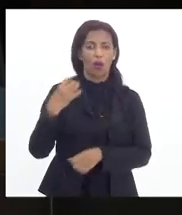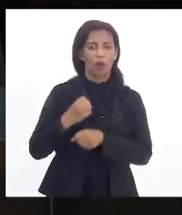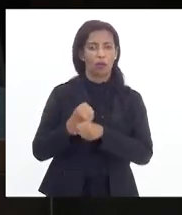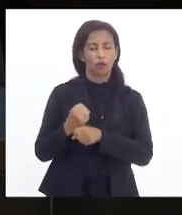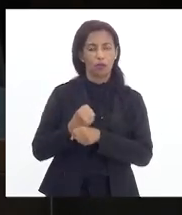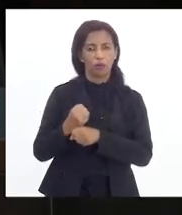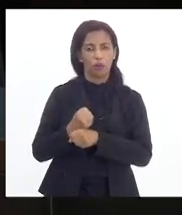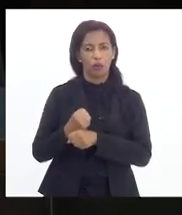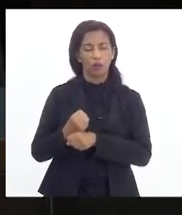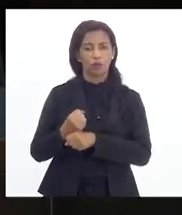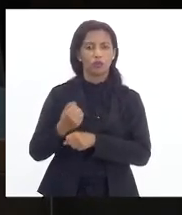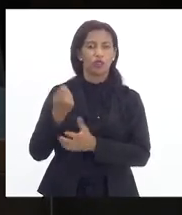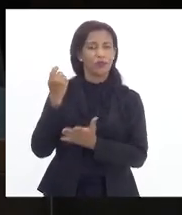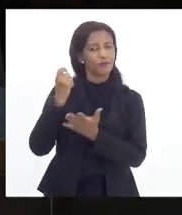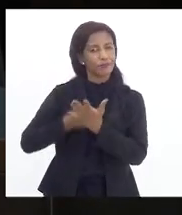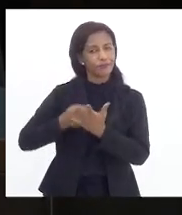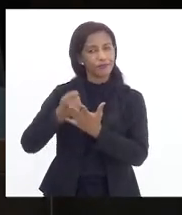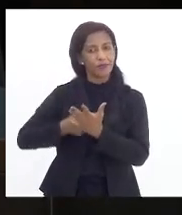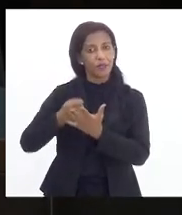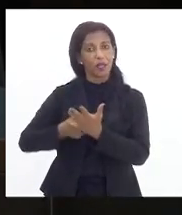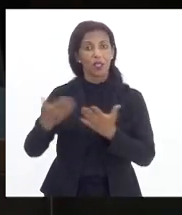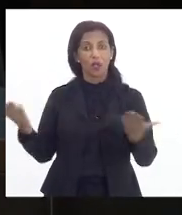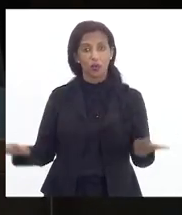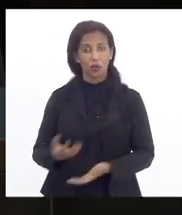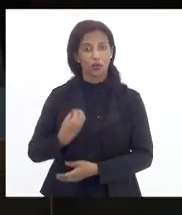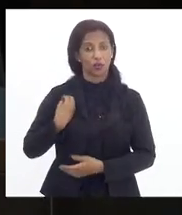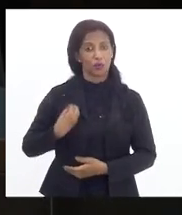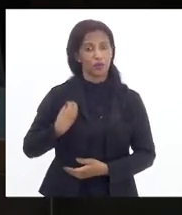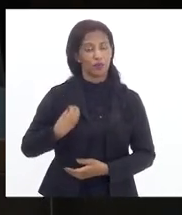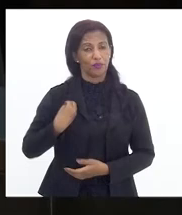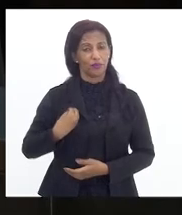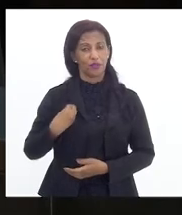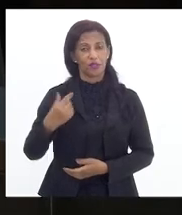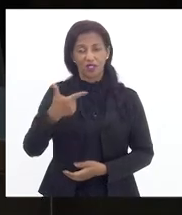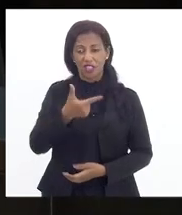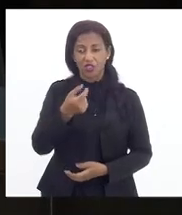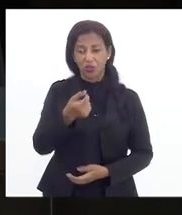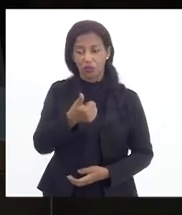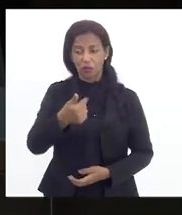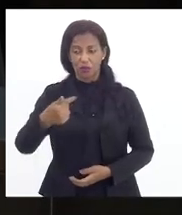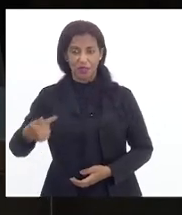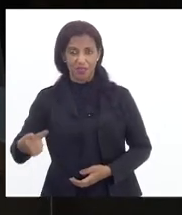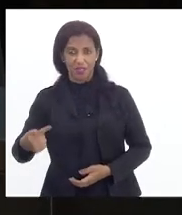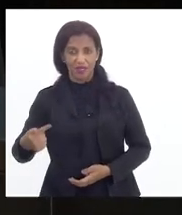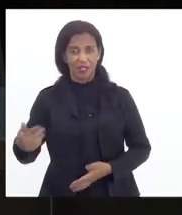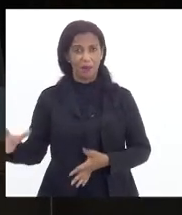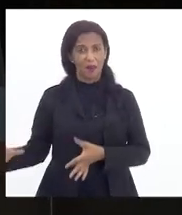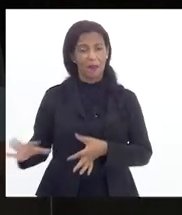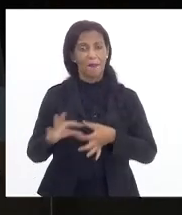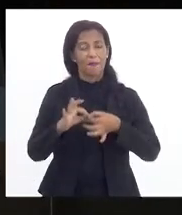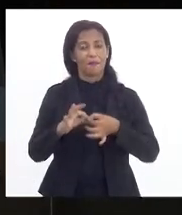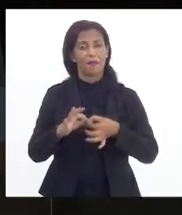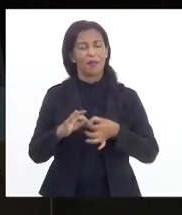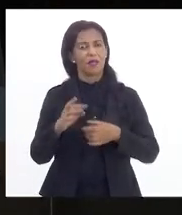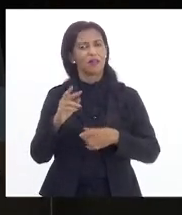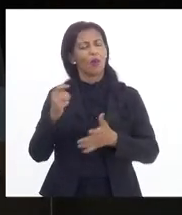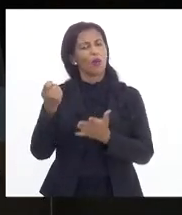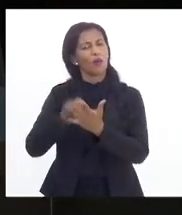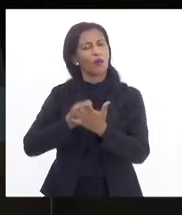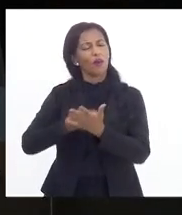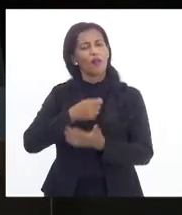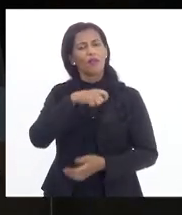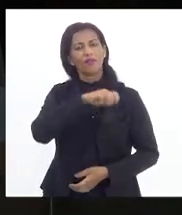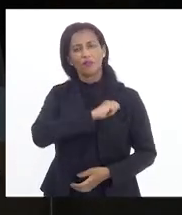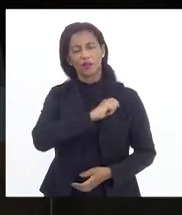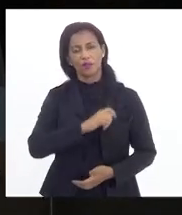de regime e nós estamos na situação de estarmos desde 2017 submetidos a um regime de recuperação fiscal vai ficar é verdade